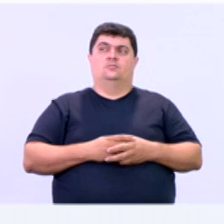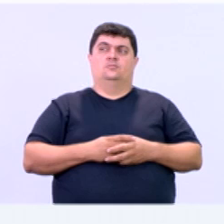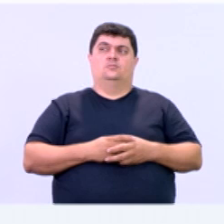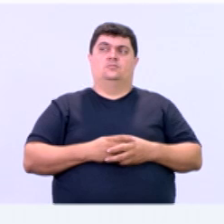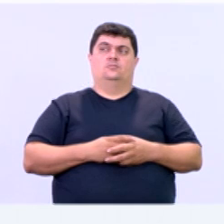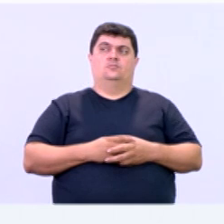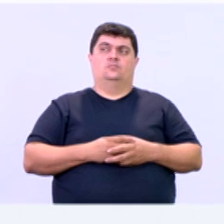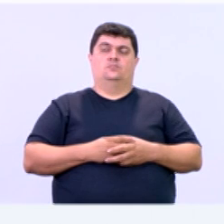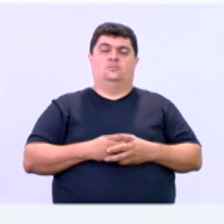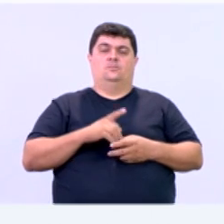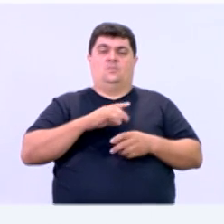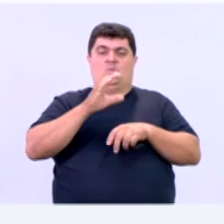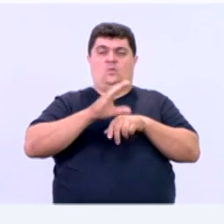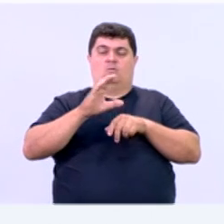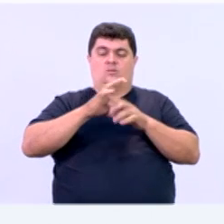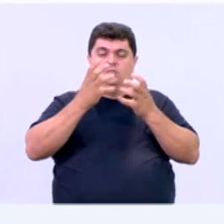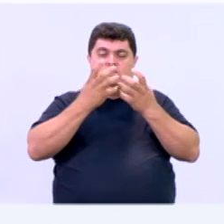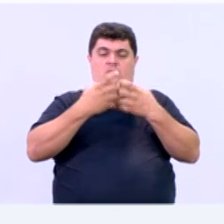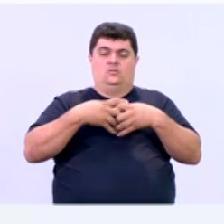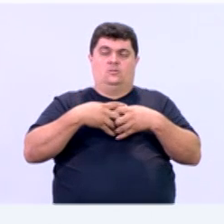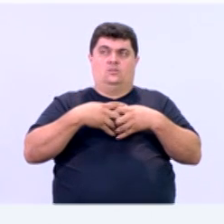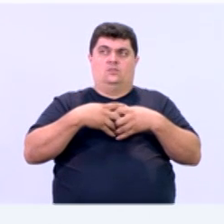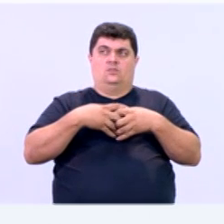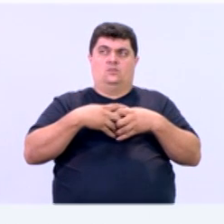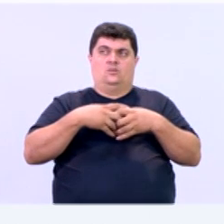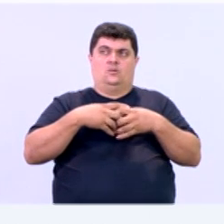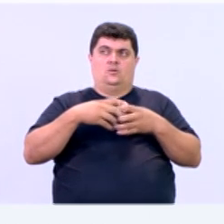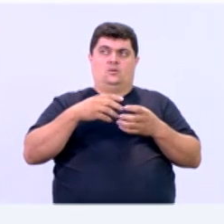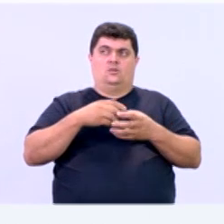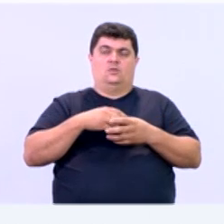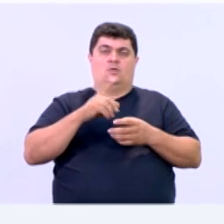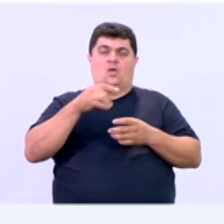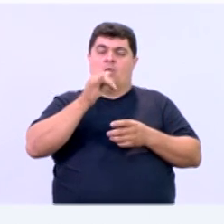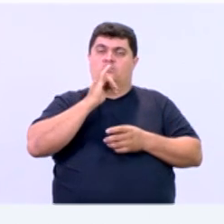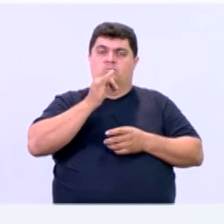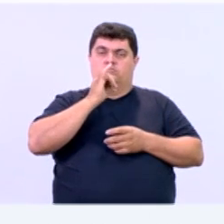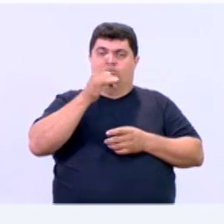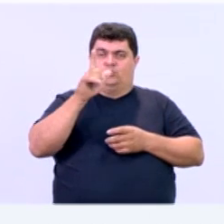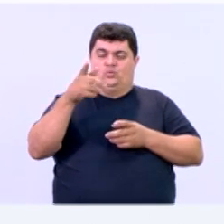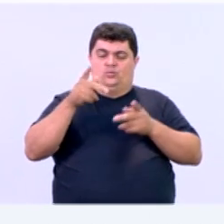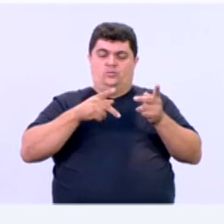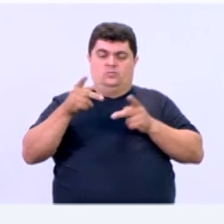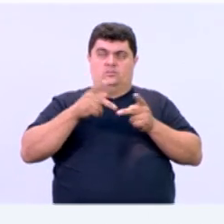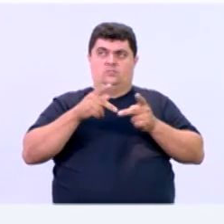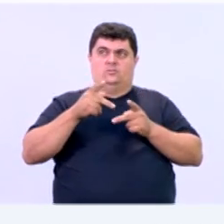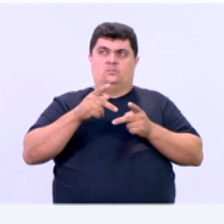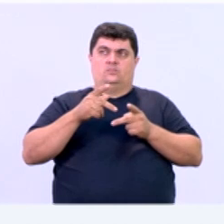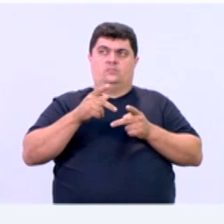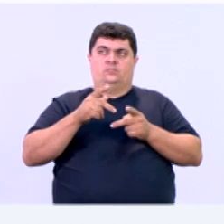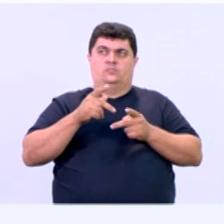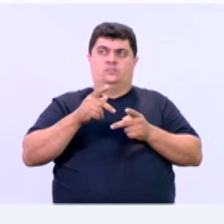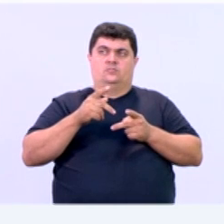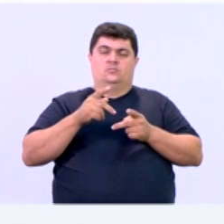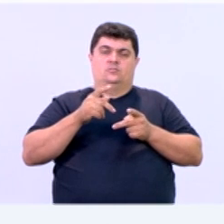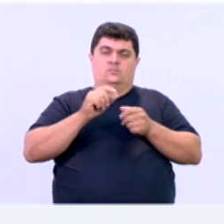curso IFRAM, tá? Web Curso IFRA, um exemplo de projeto onde nós fizemos a separação em